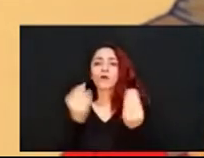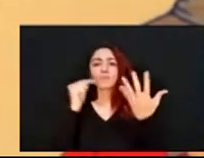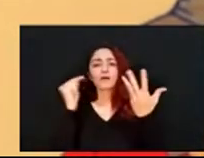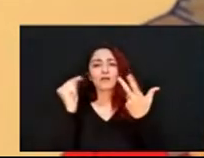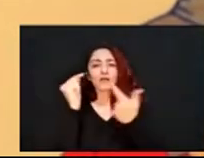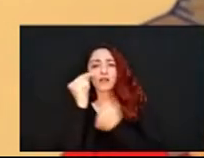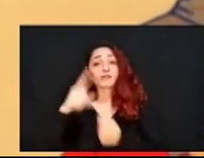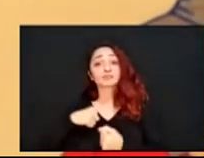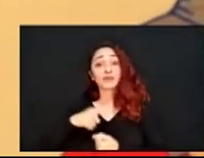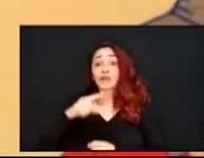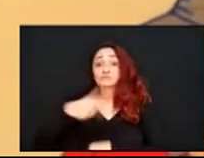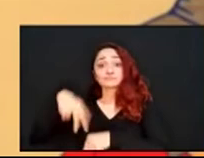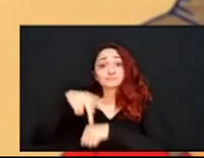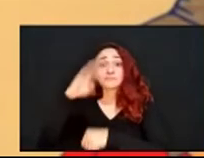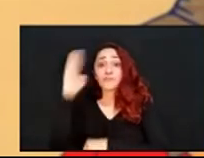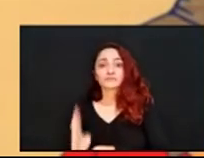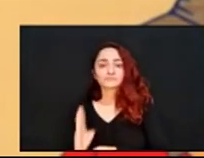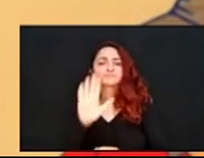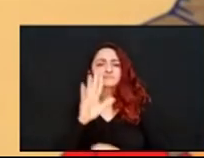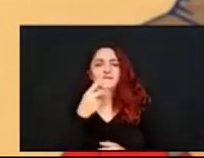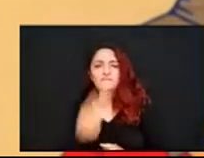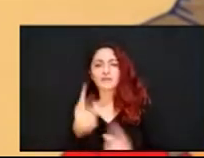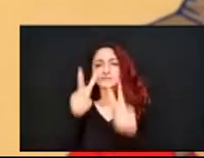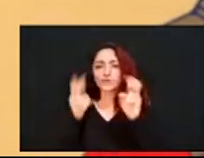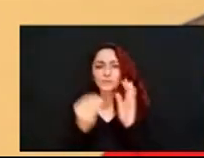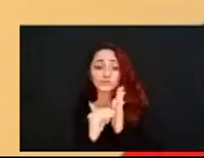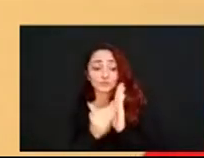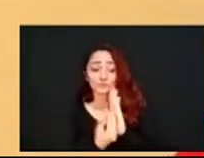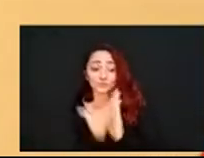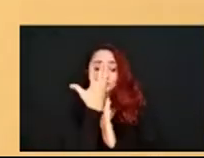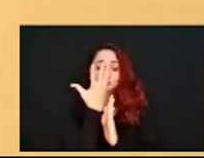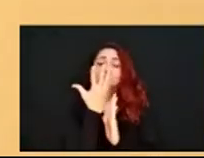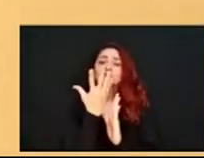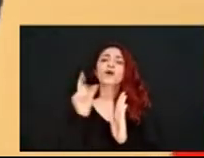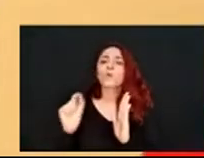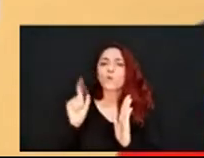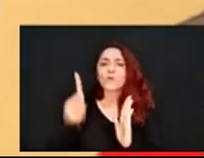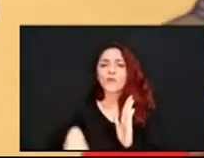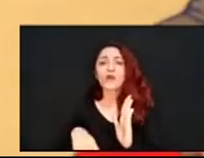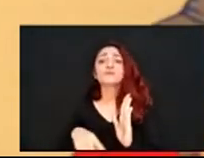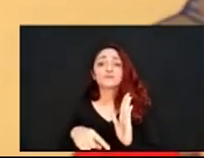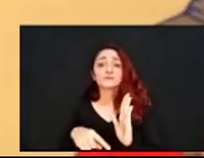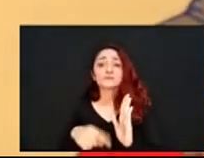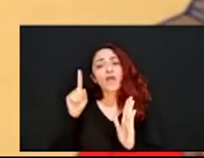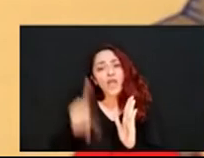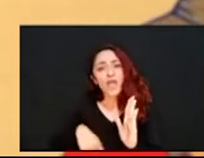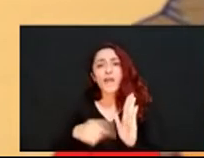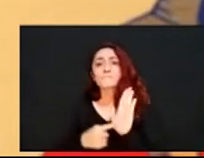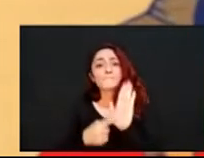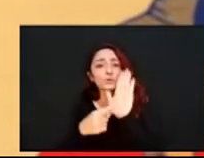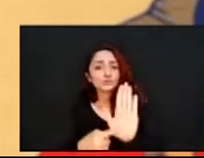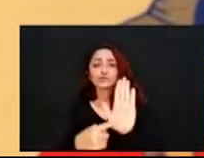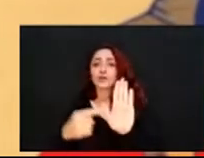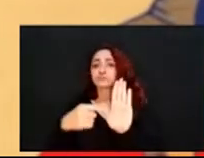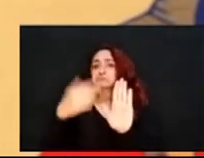quando a gente fala de sustentabilidade a gente tá falando obviamente de transparente da tendência da Transparência em todos os processos